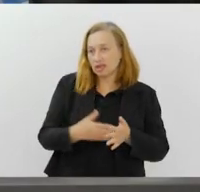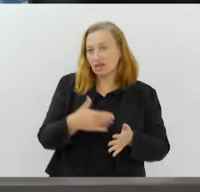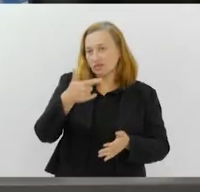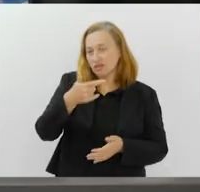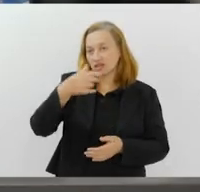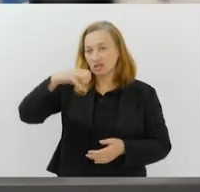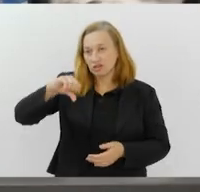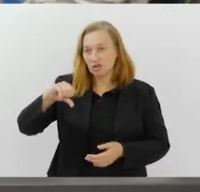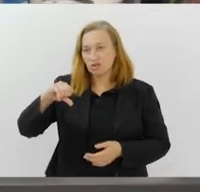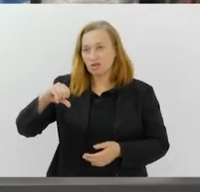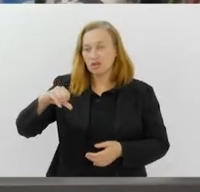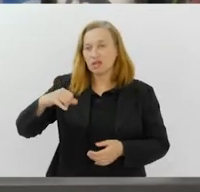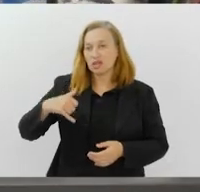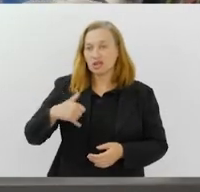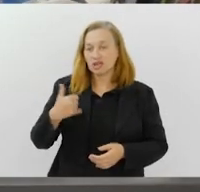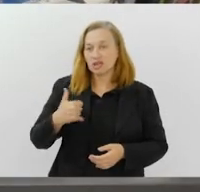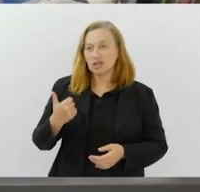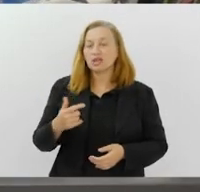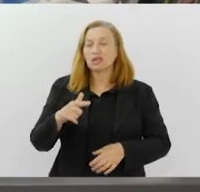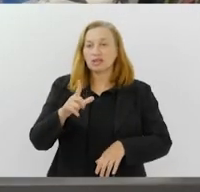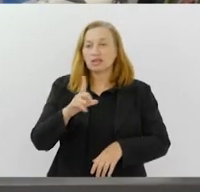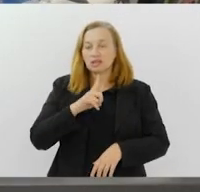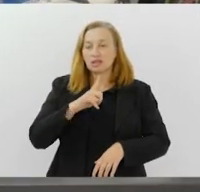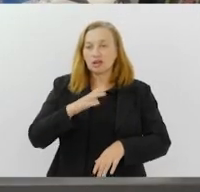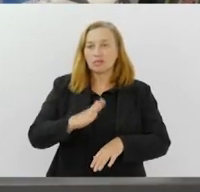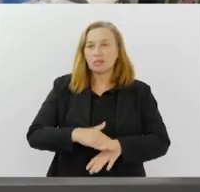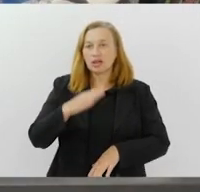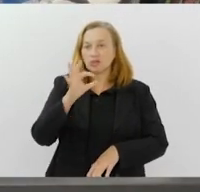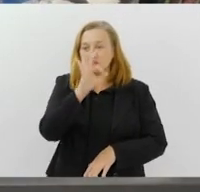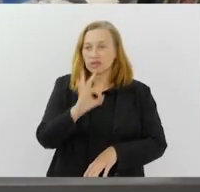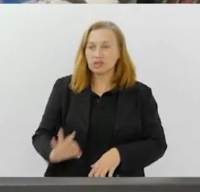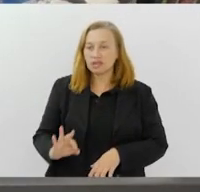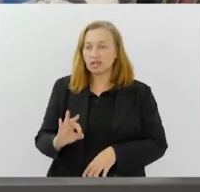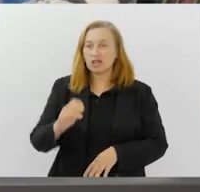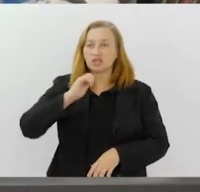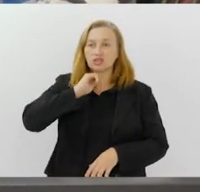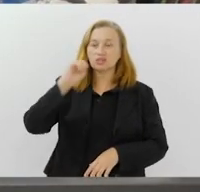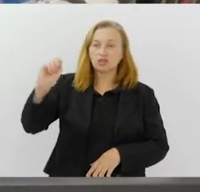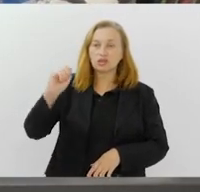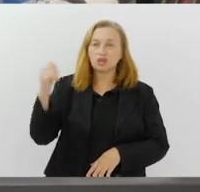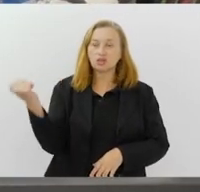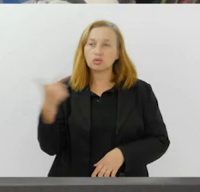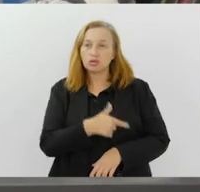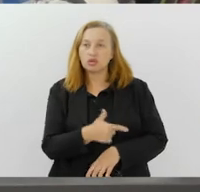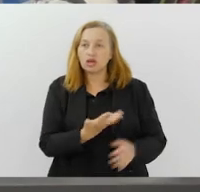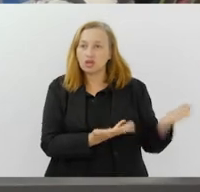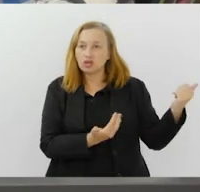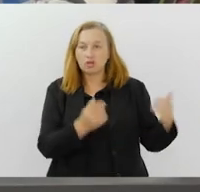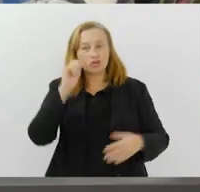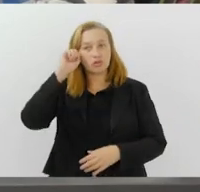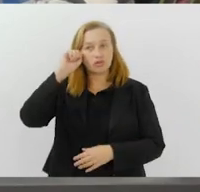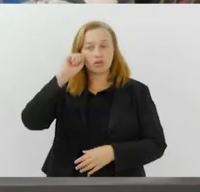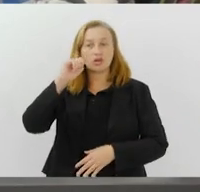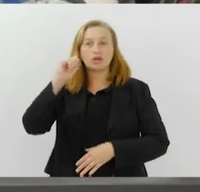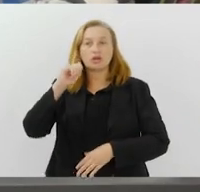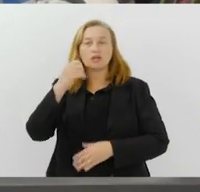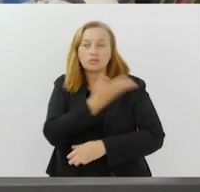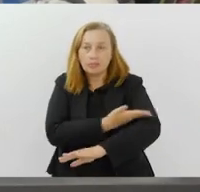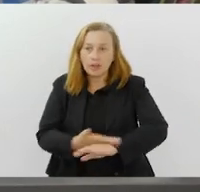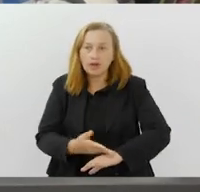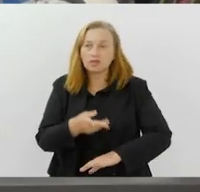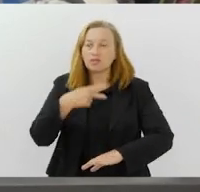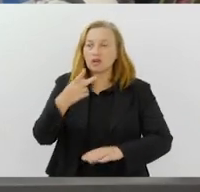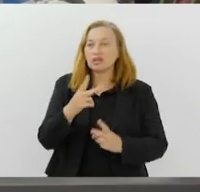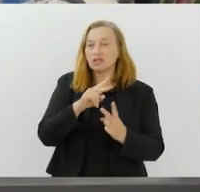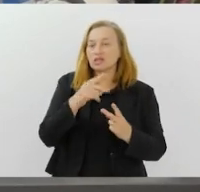45% de chances maiores de cometer suicídio do que eh jovens brancos na mesma faixa etária então tô trazendo esses